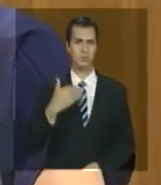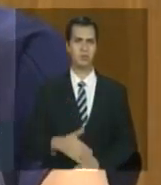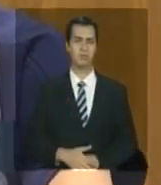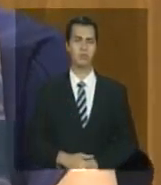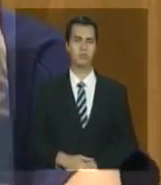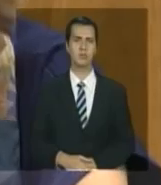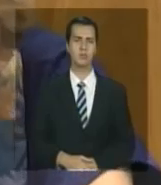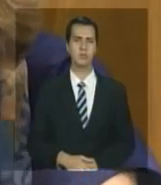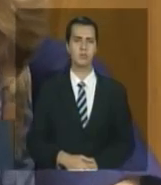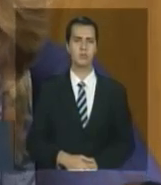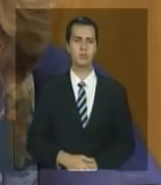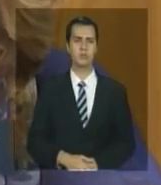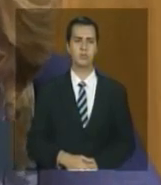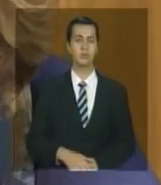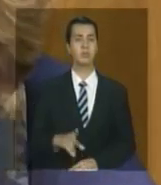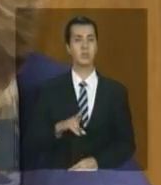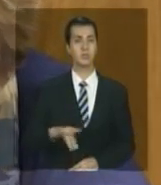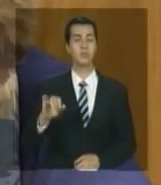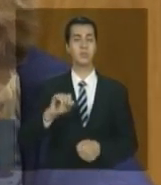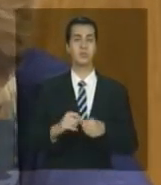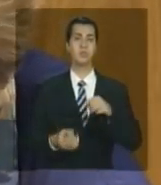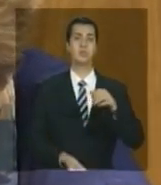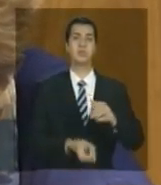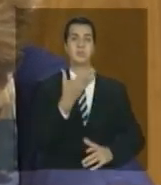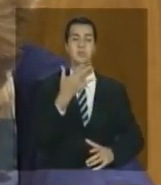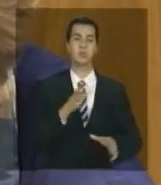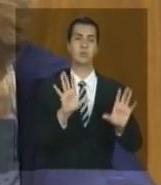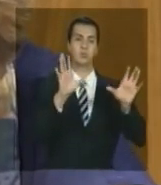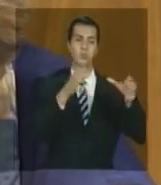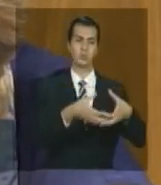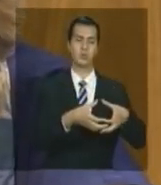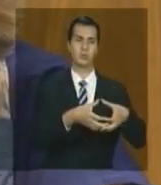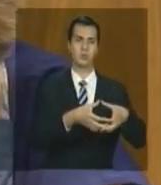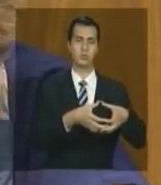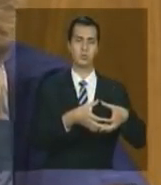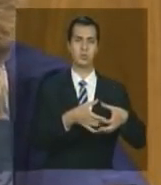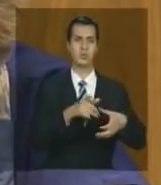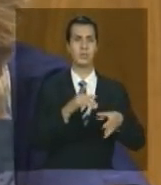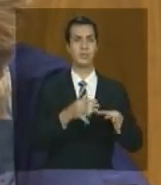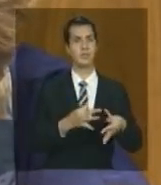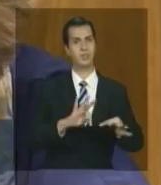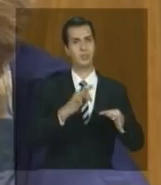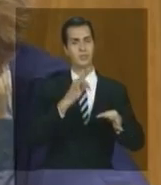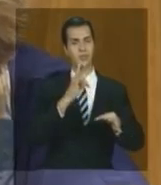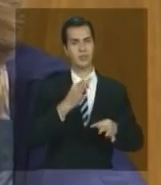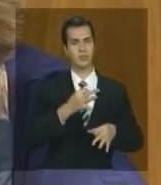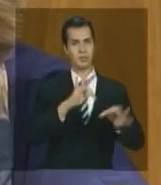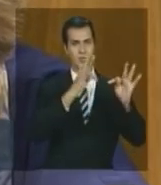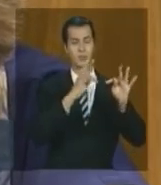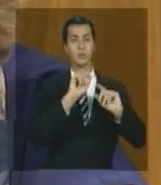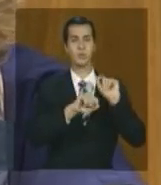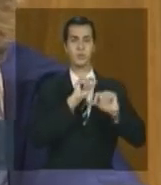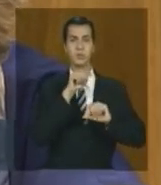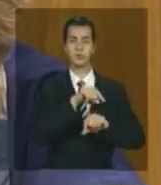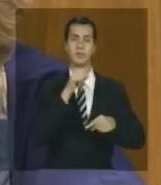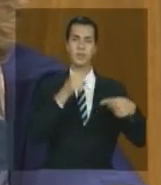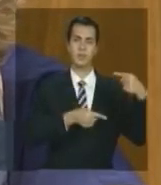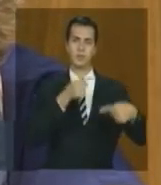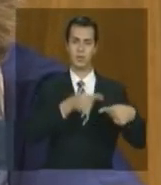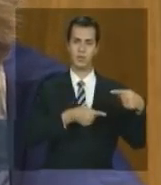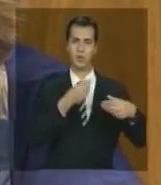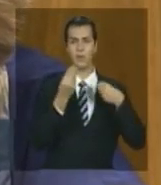ser também recomendada a constituição de um grupo técnico para debater justamente sobre os detalhes